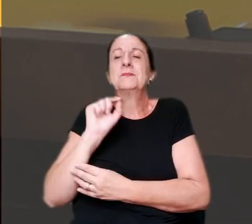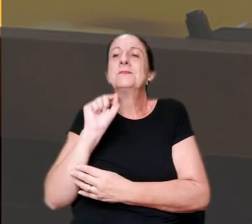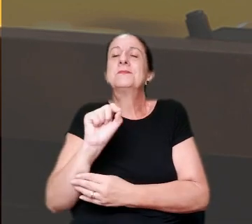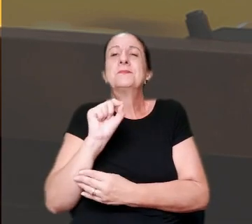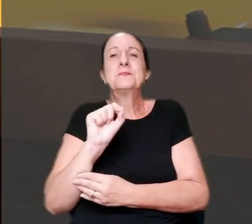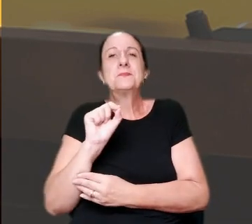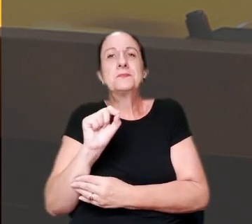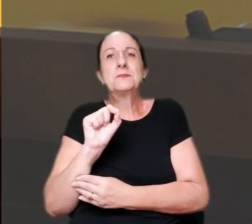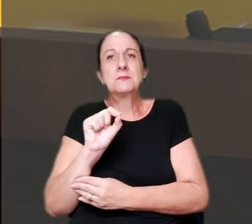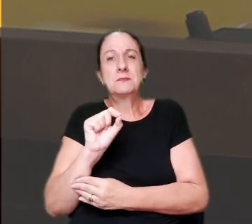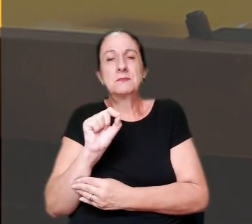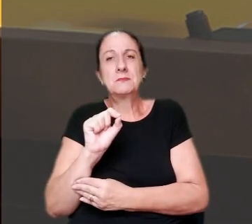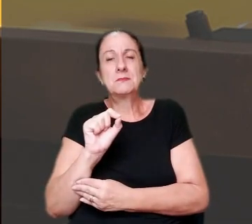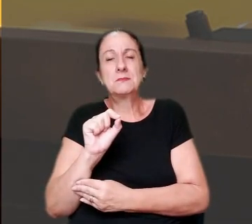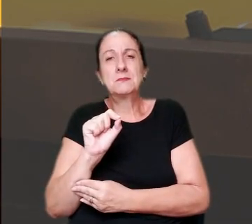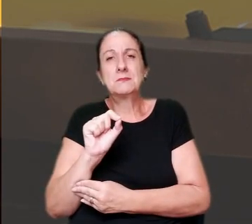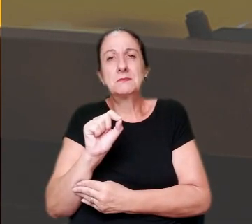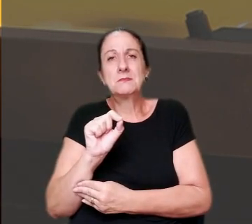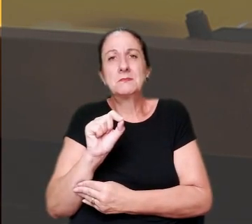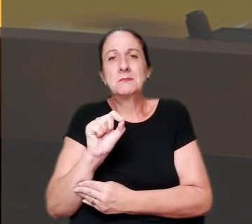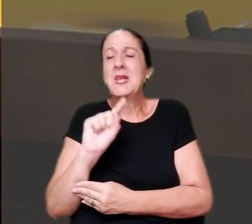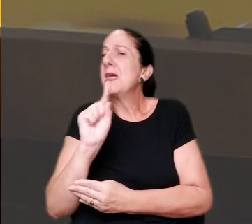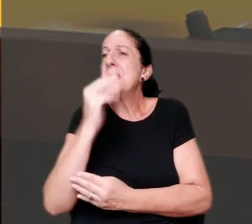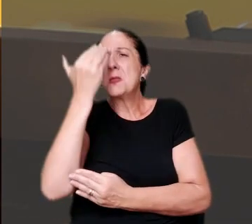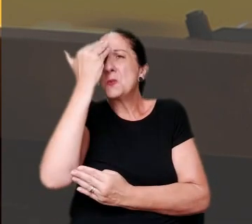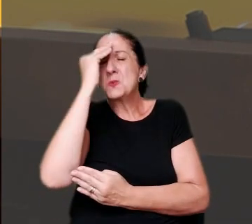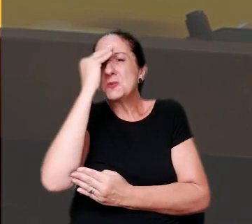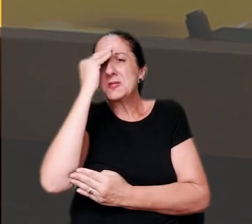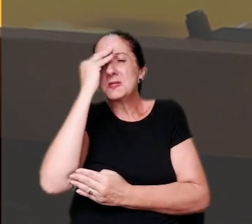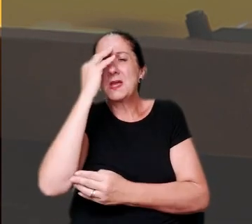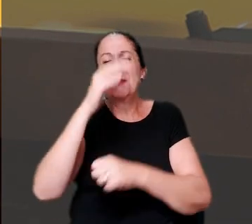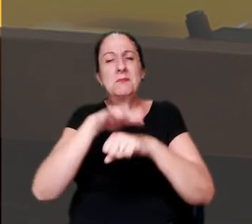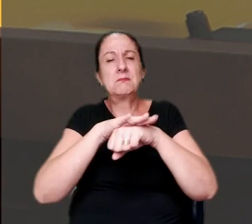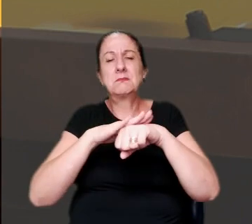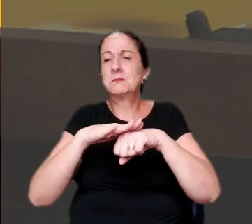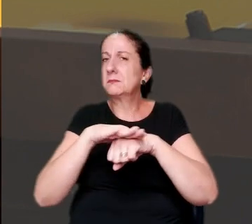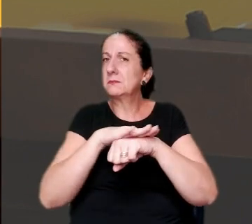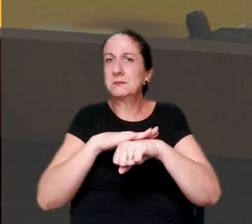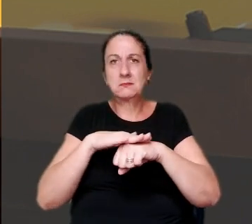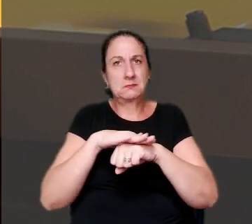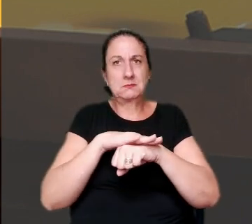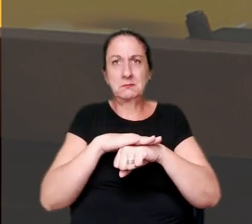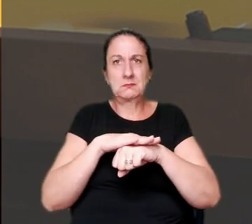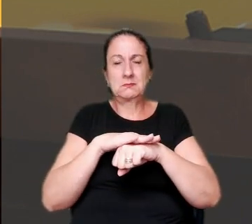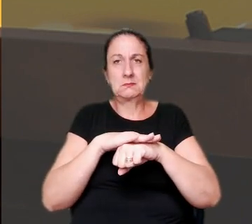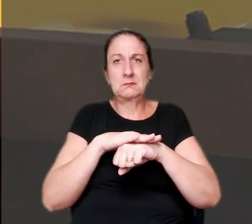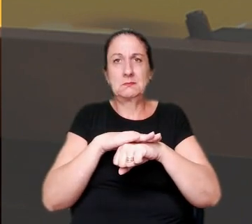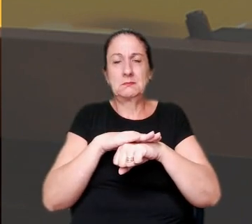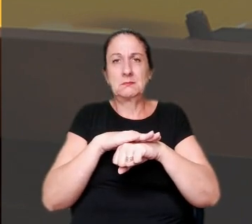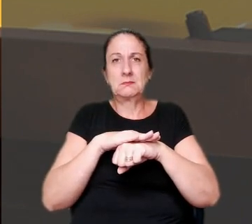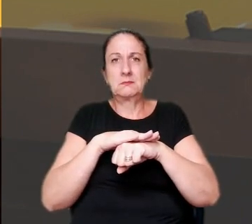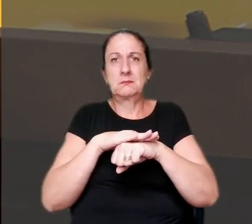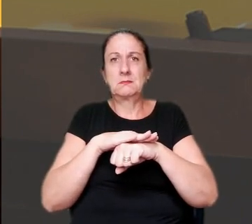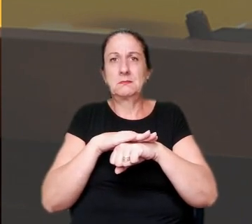né, que não sabem dialogar,